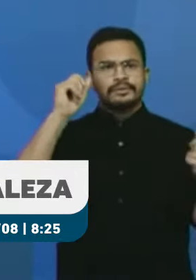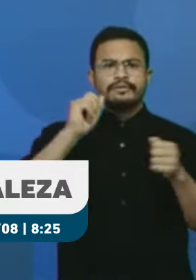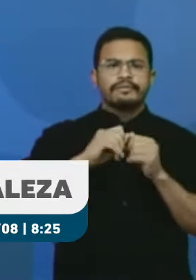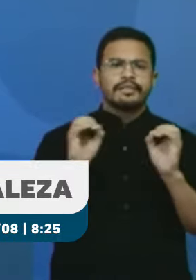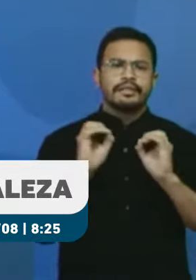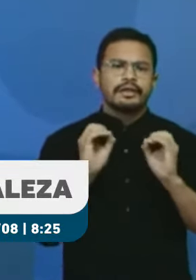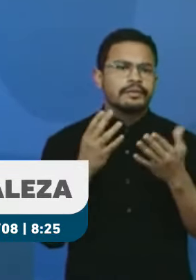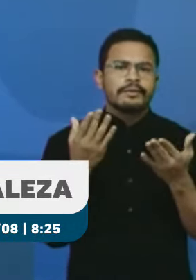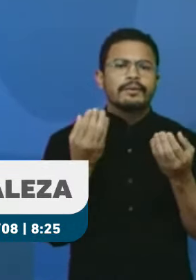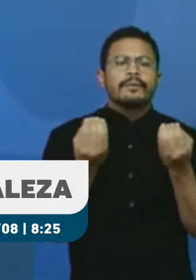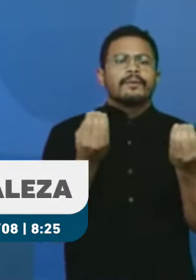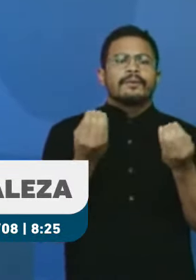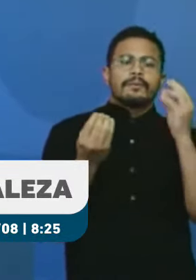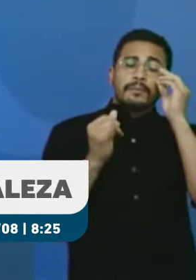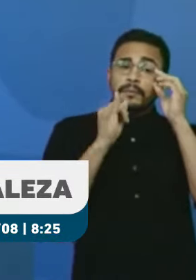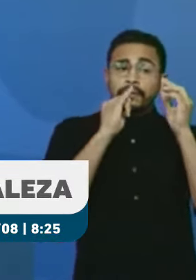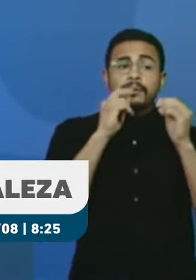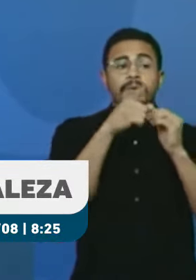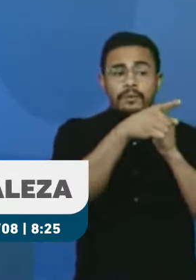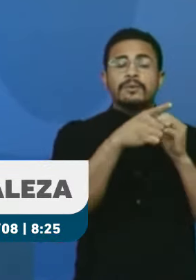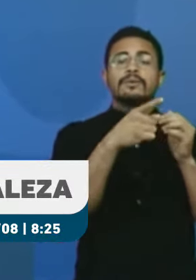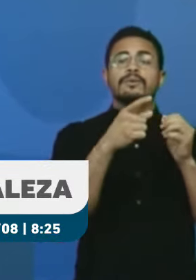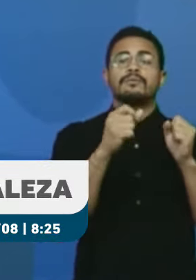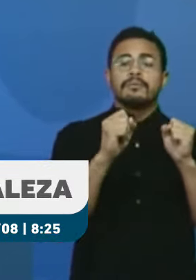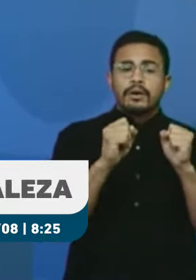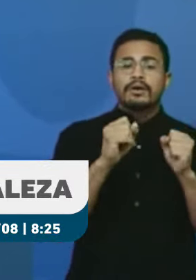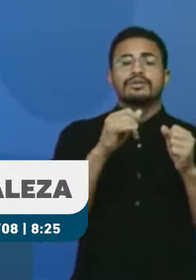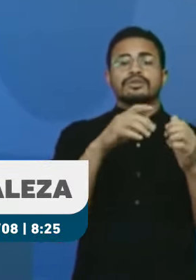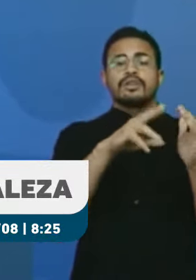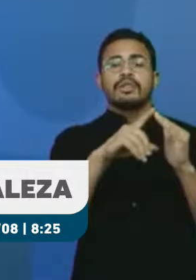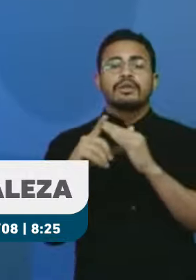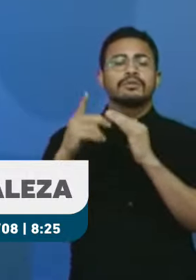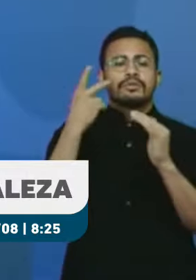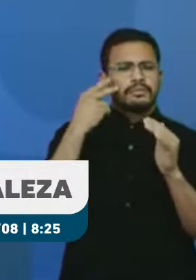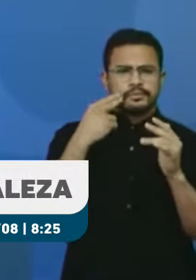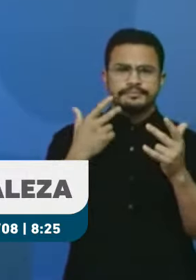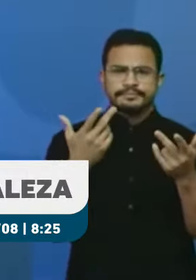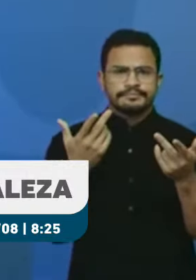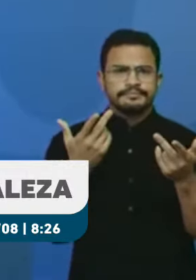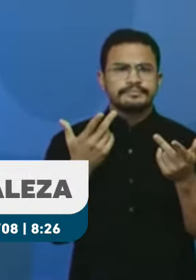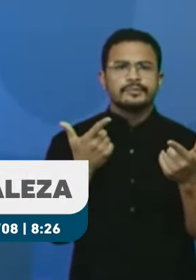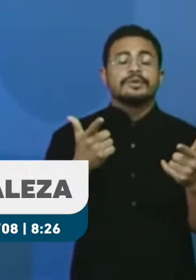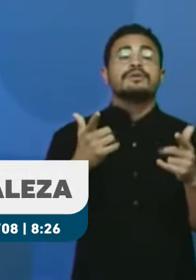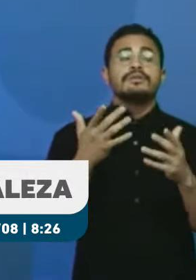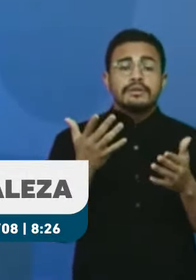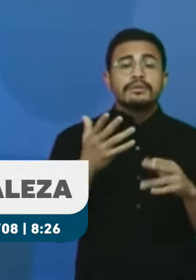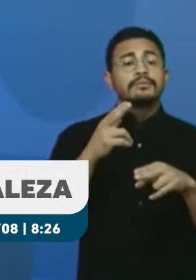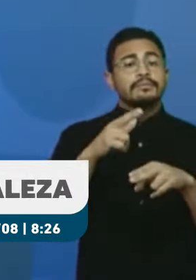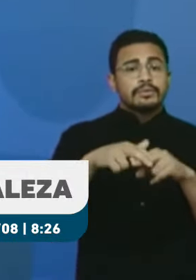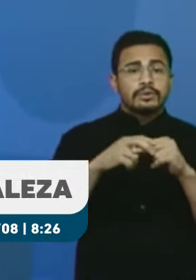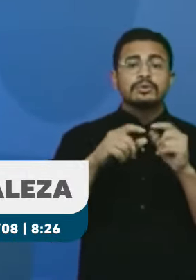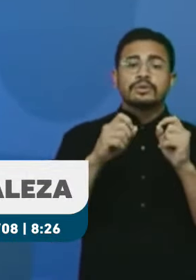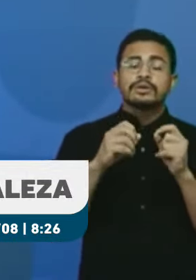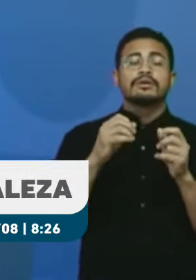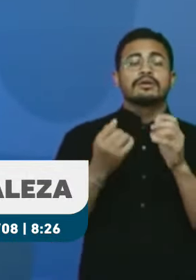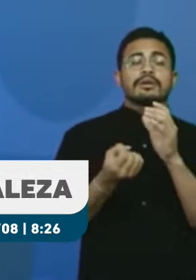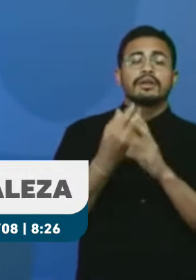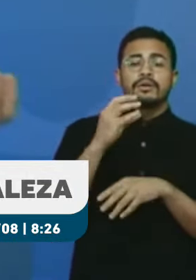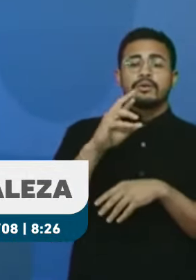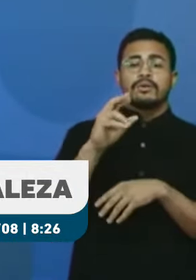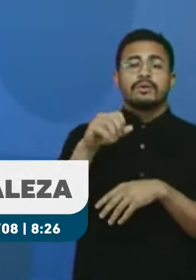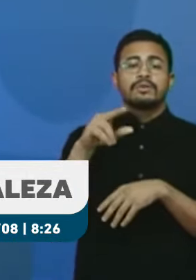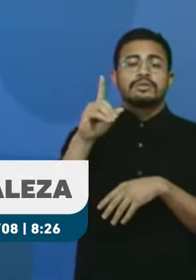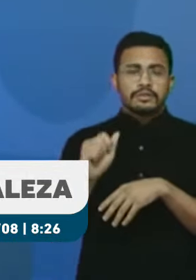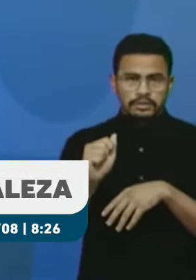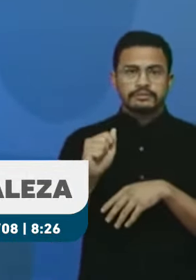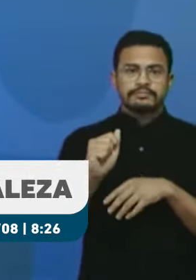nenhum aparato para determinar que aqueles Comerciantes possam funcionar normalmente eu criarei a romu ronda ostensiva Municipal com